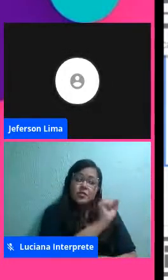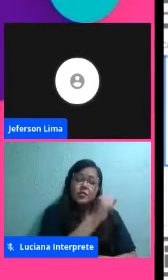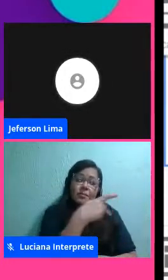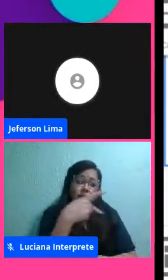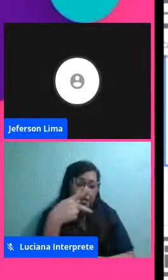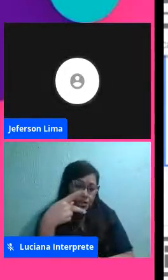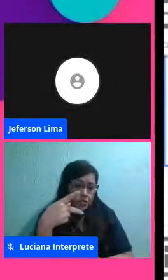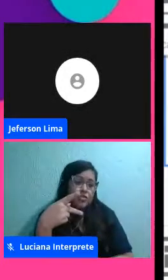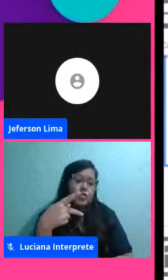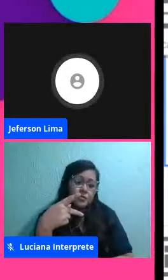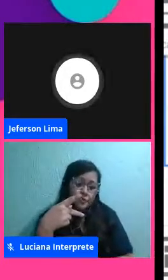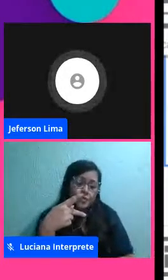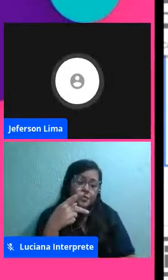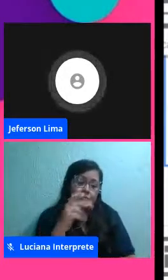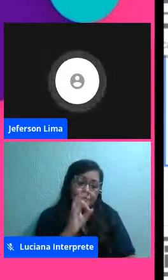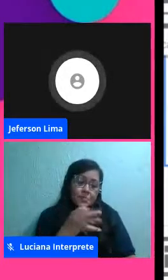lá,